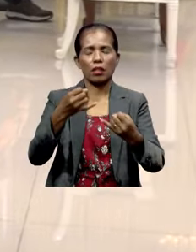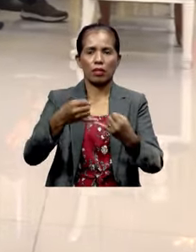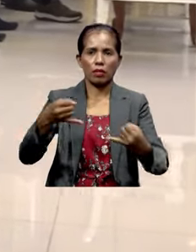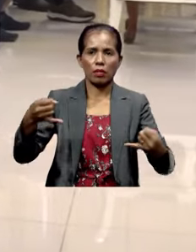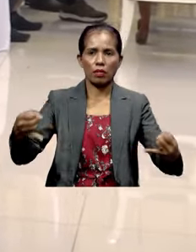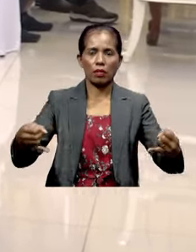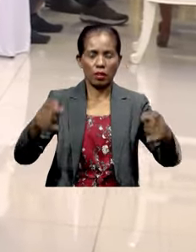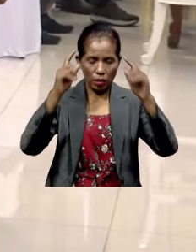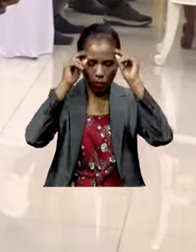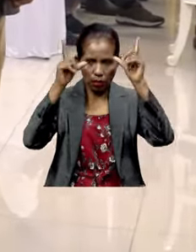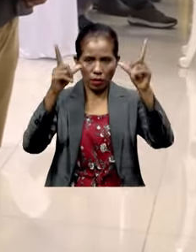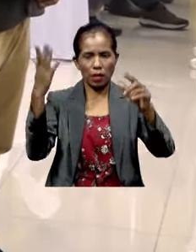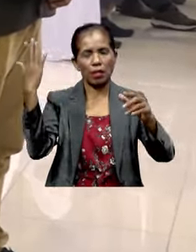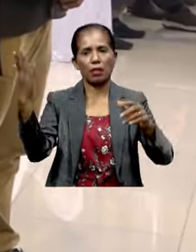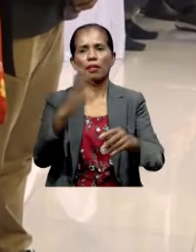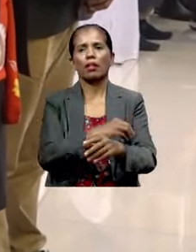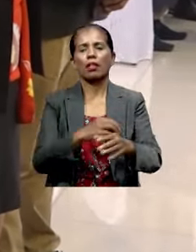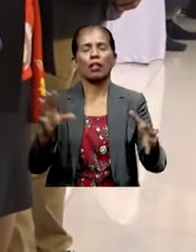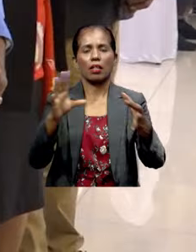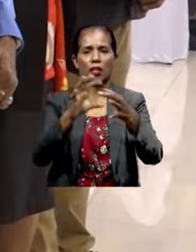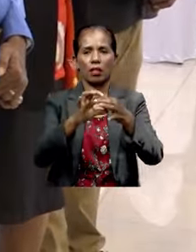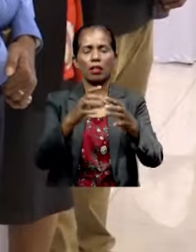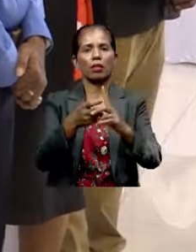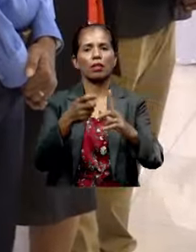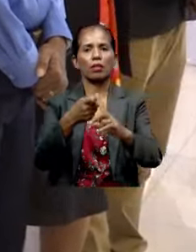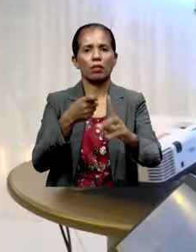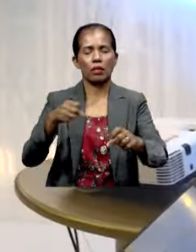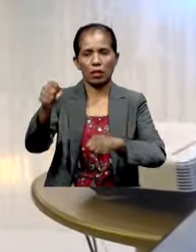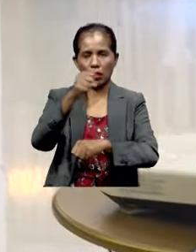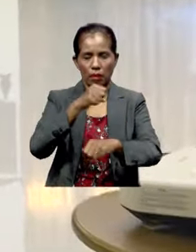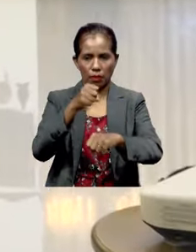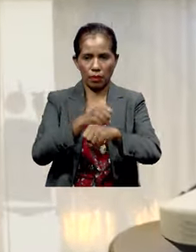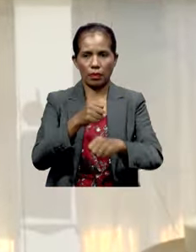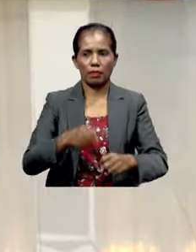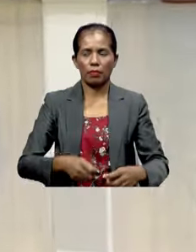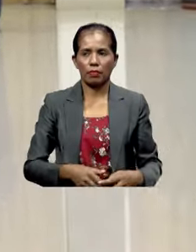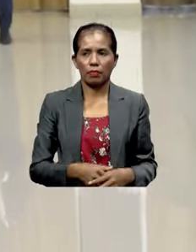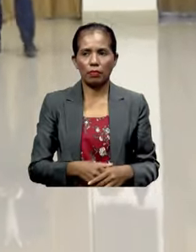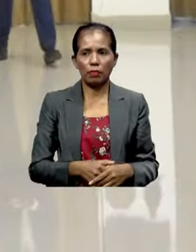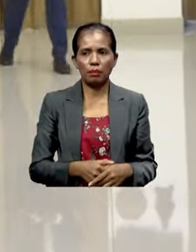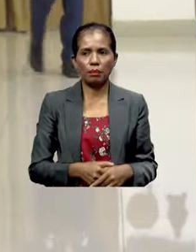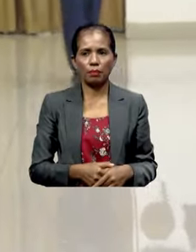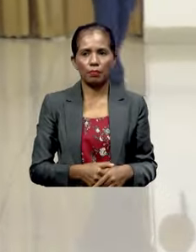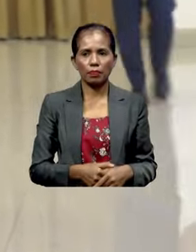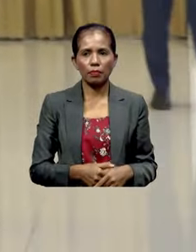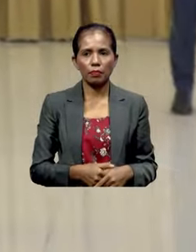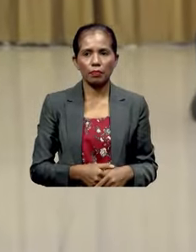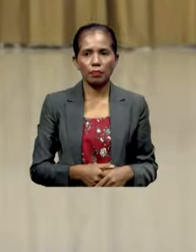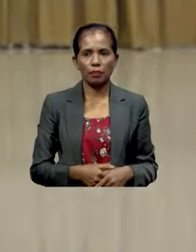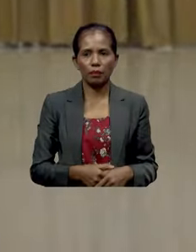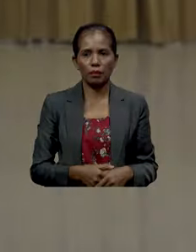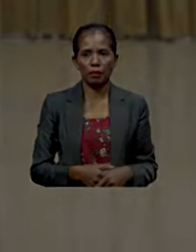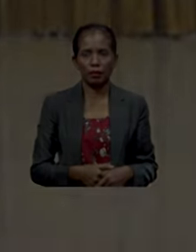Timor Niang nebe ia Batugade, liga direita Rússia e Singapura. Celina Lopes, Agustino da Costa, GMN.